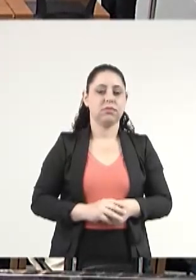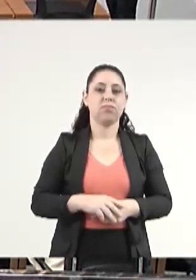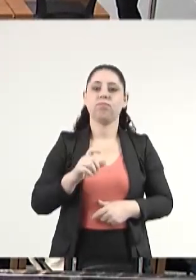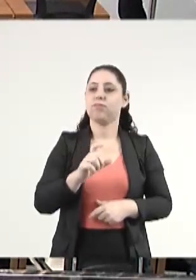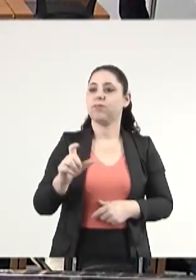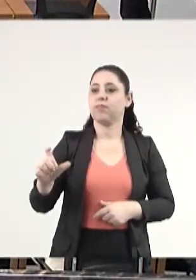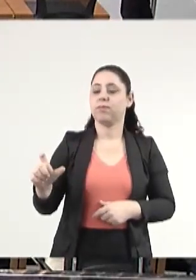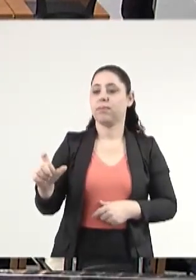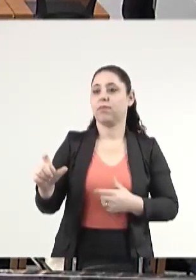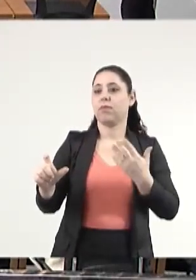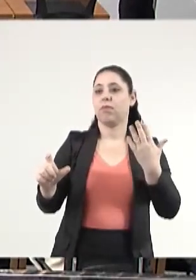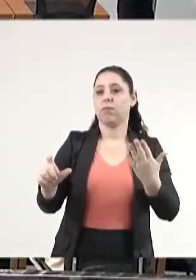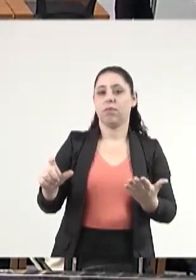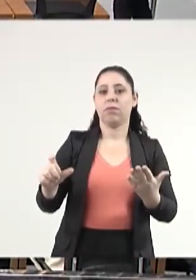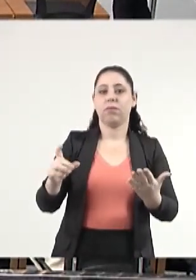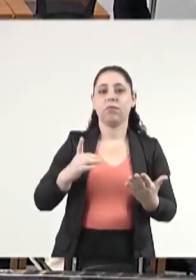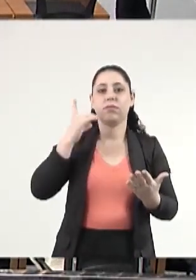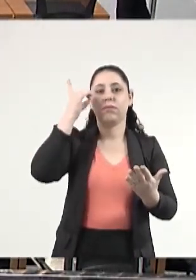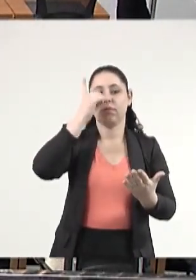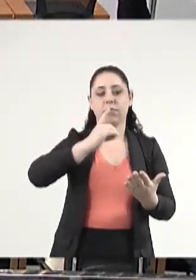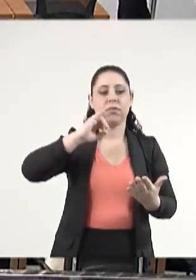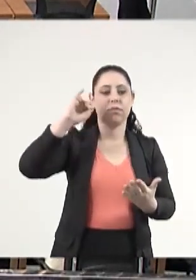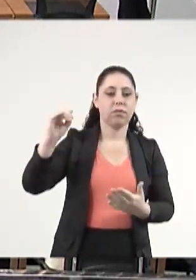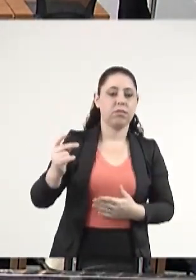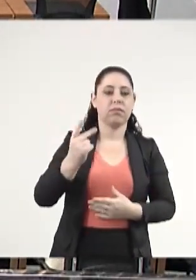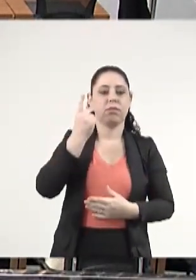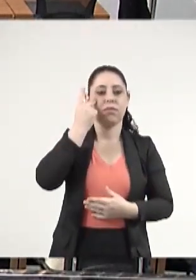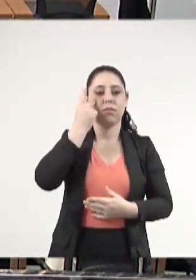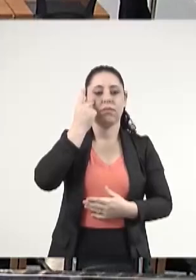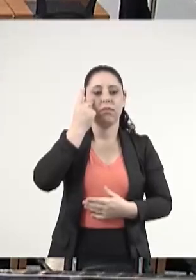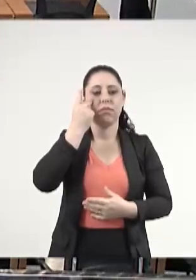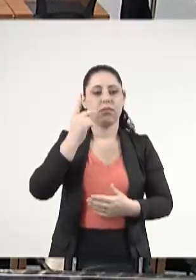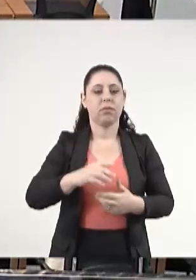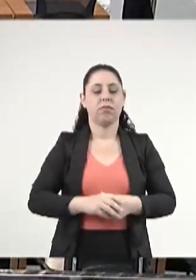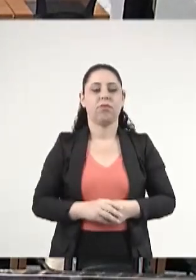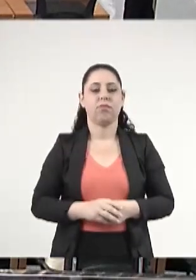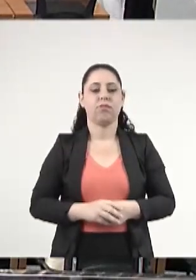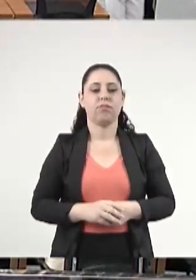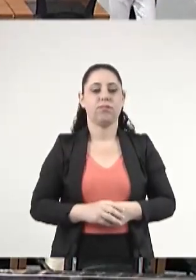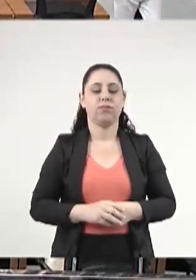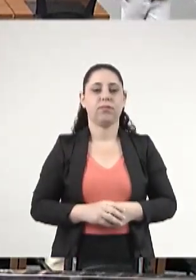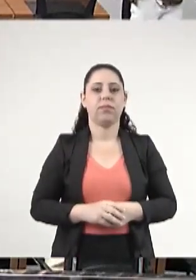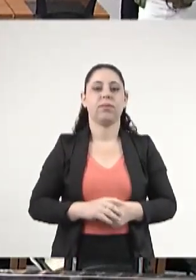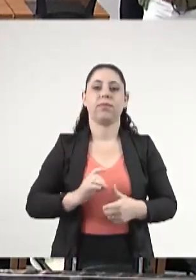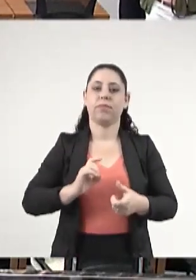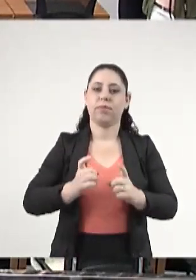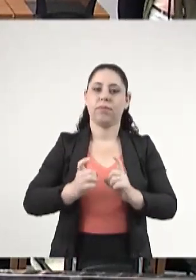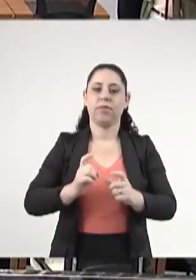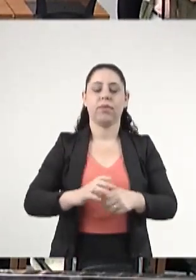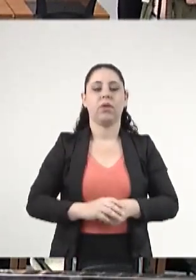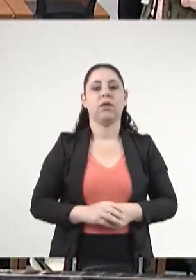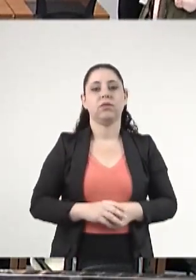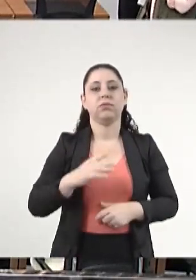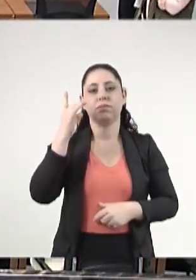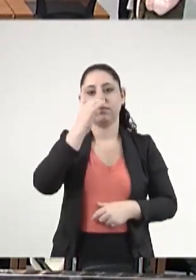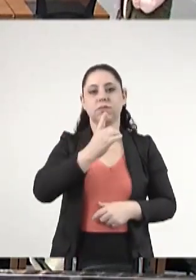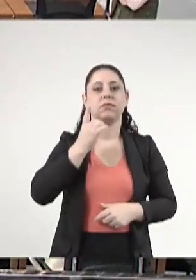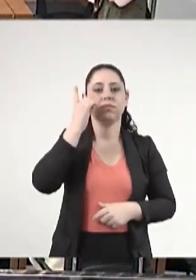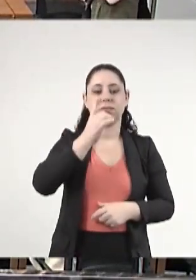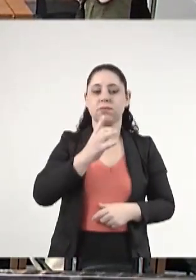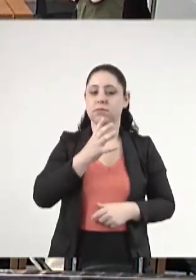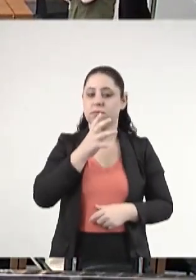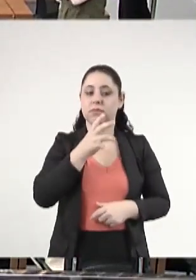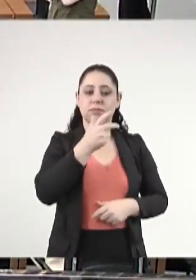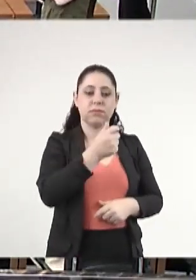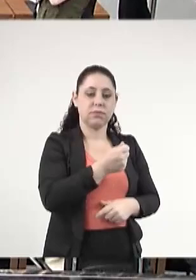Com a palavra, nobre deputado João Henrique. Pequeno expediente. Deputada